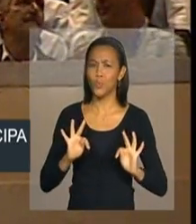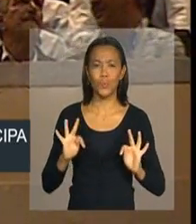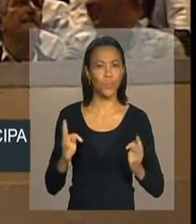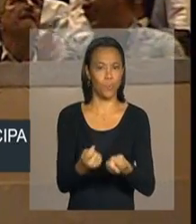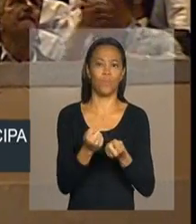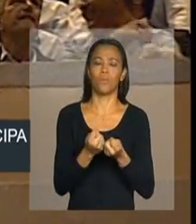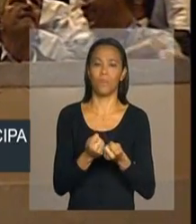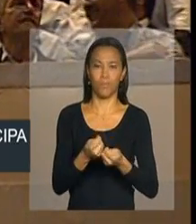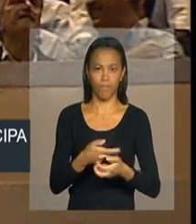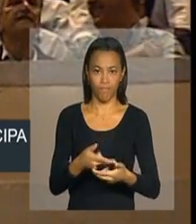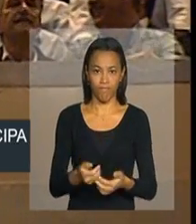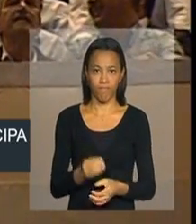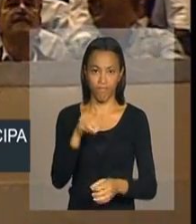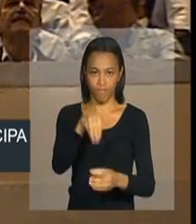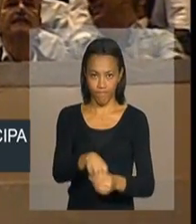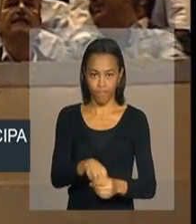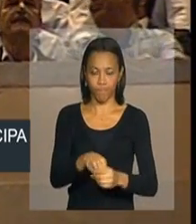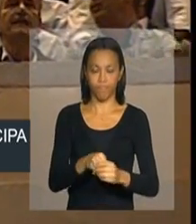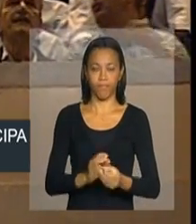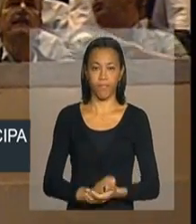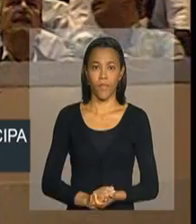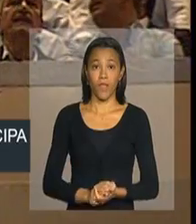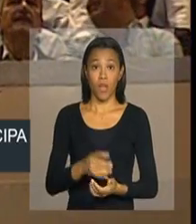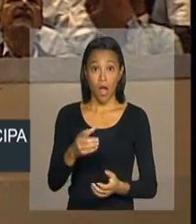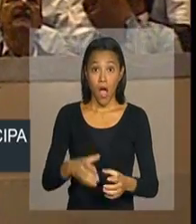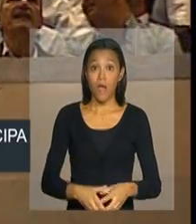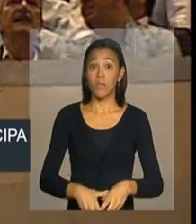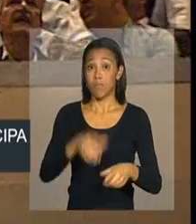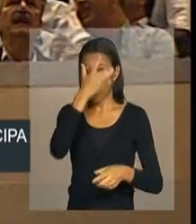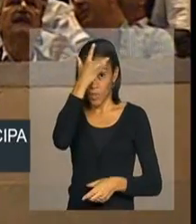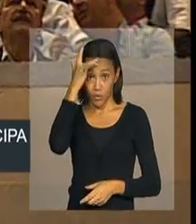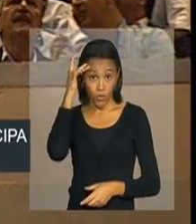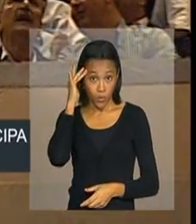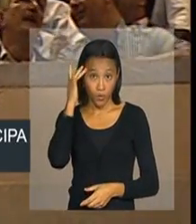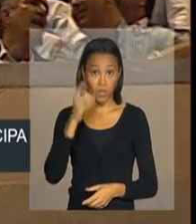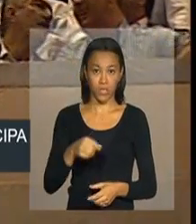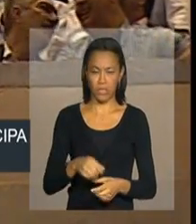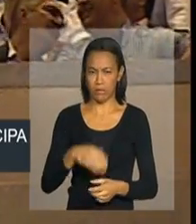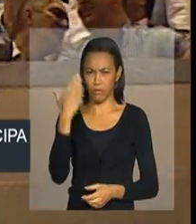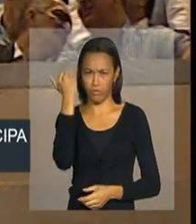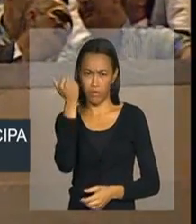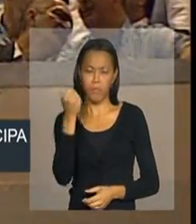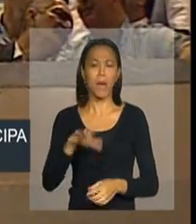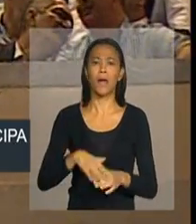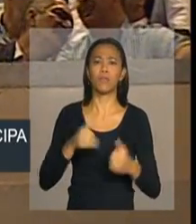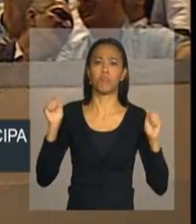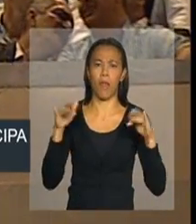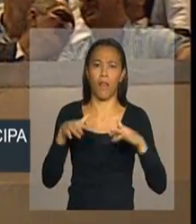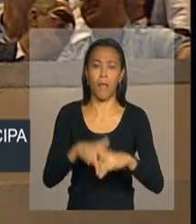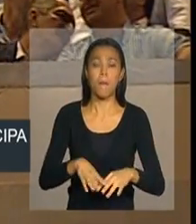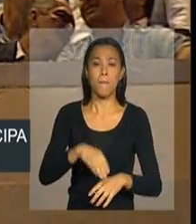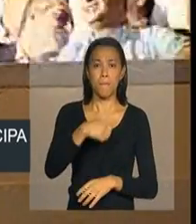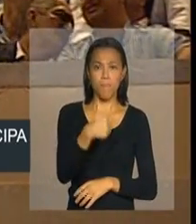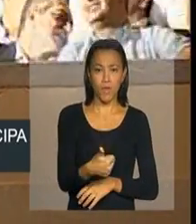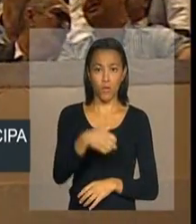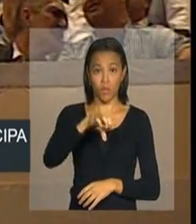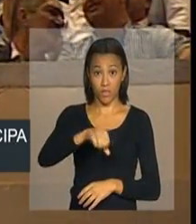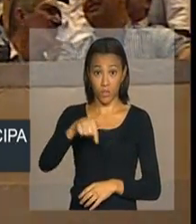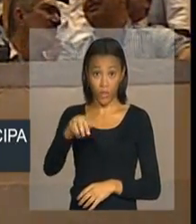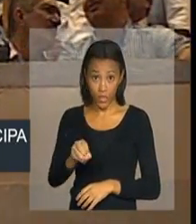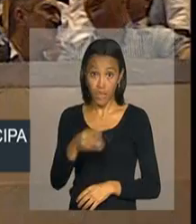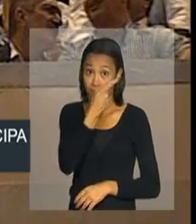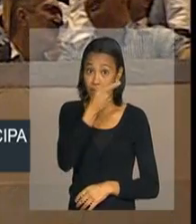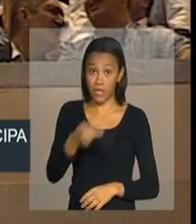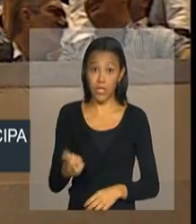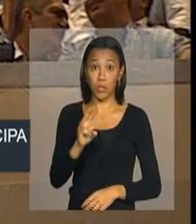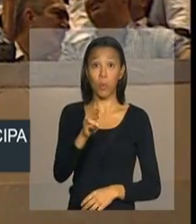do estádio. O maior público da história do Castelão foi em 1980, na visita do Papa João